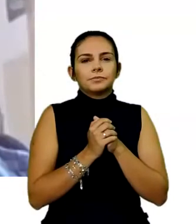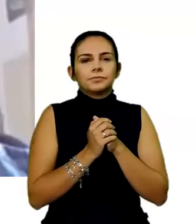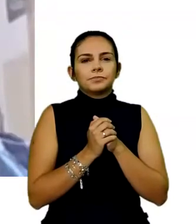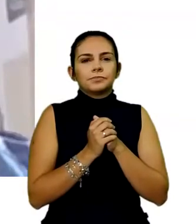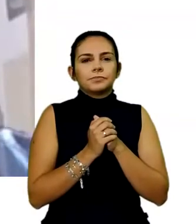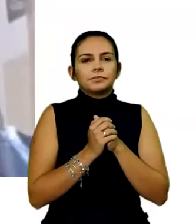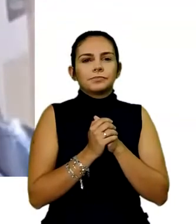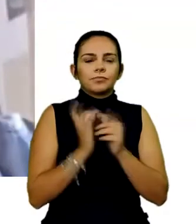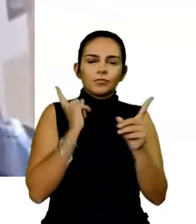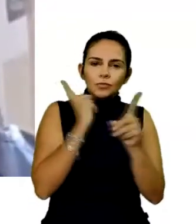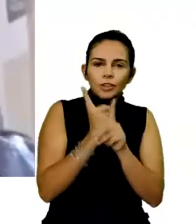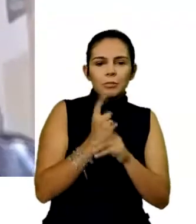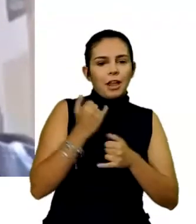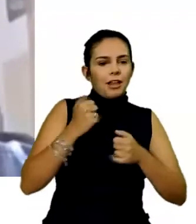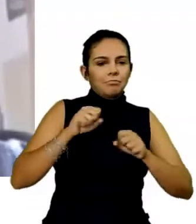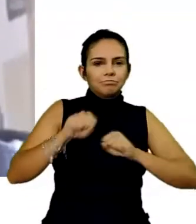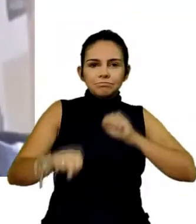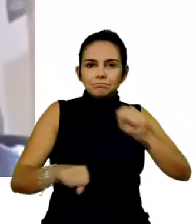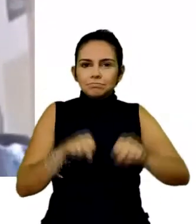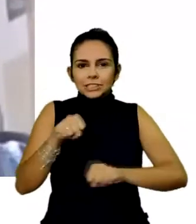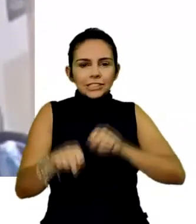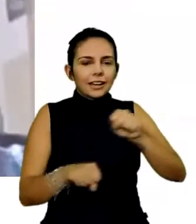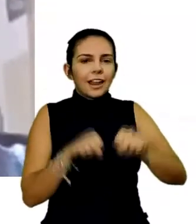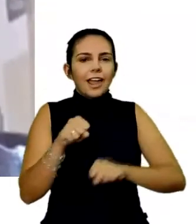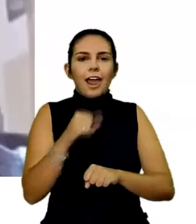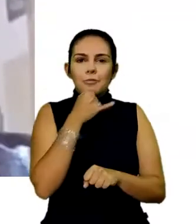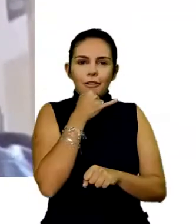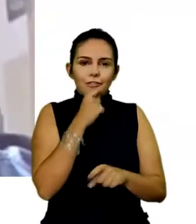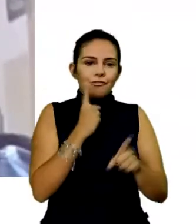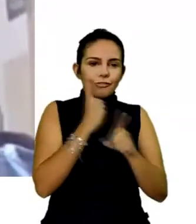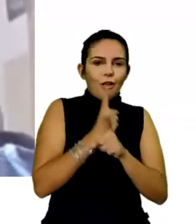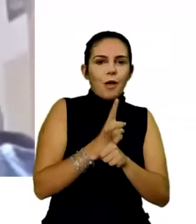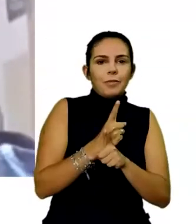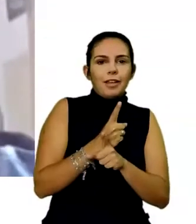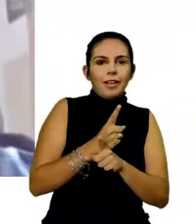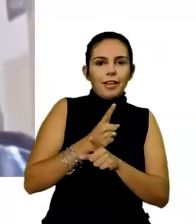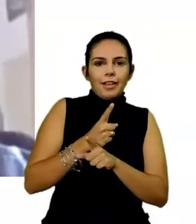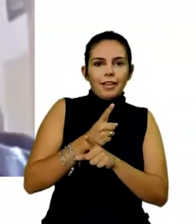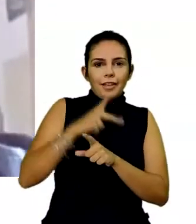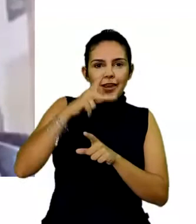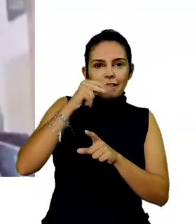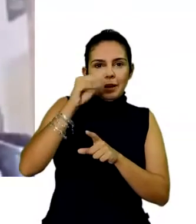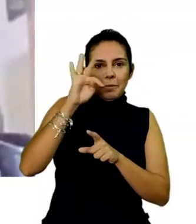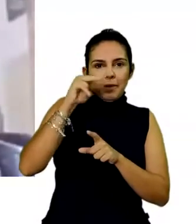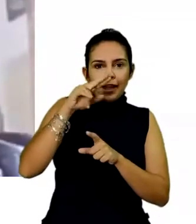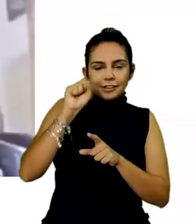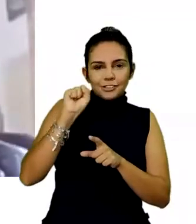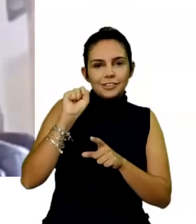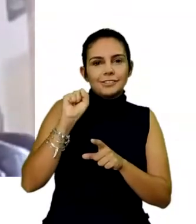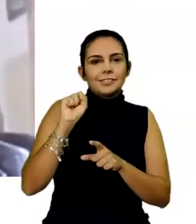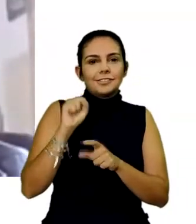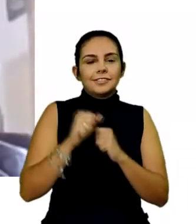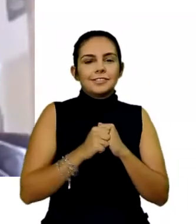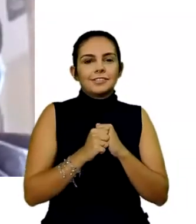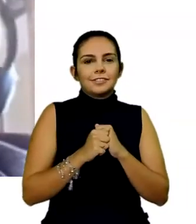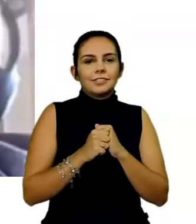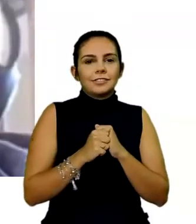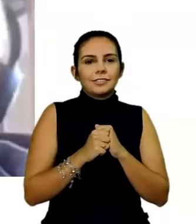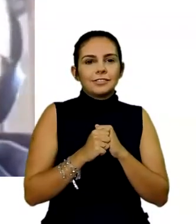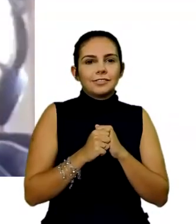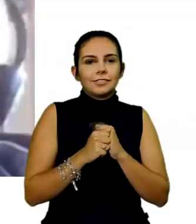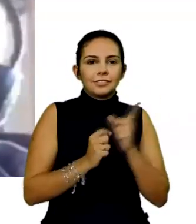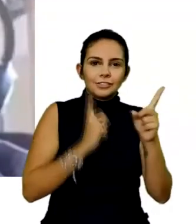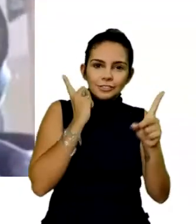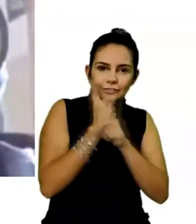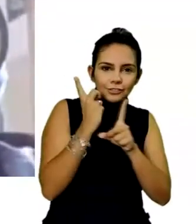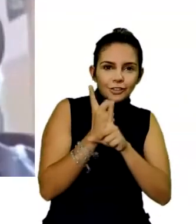Eles descobrem a bicicleta, por exemplo, né? Eles descobrem o patins, eles descobrem uma série de coisas. Quando fica um pouquinho mais velho, descobre